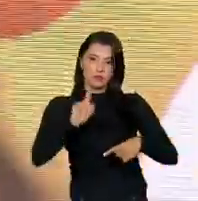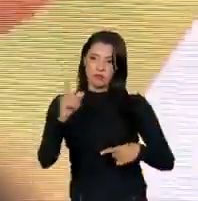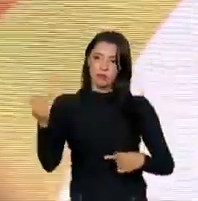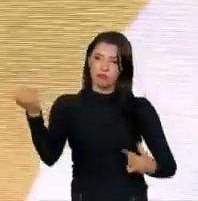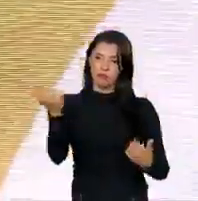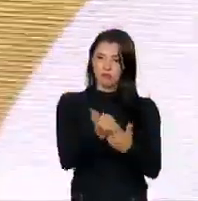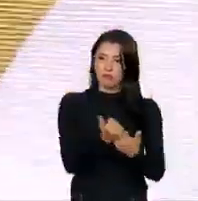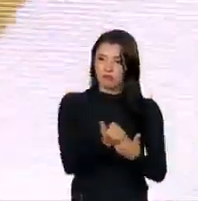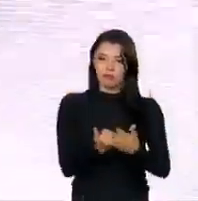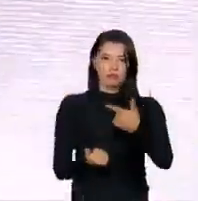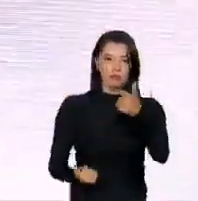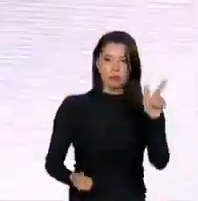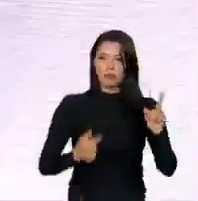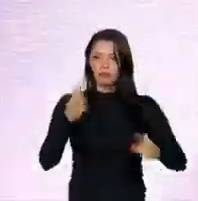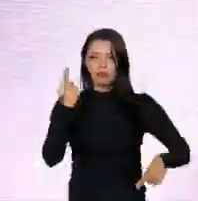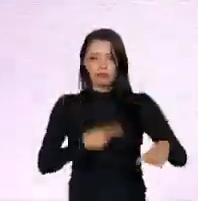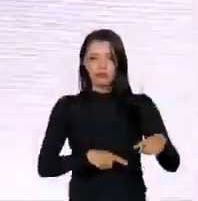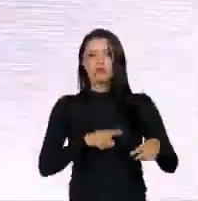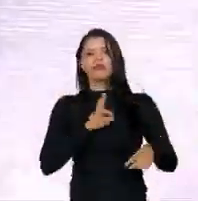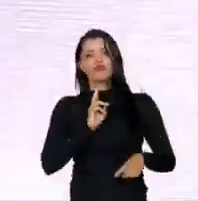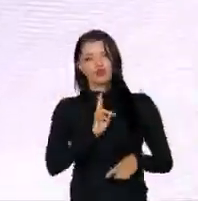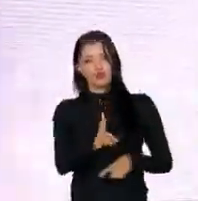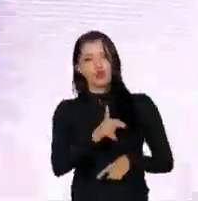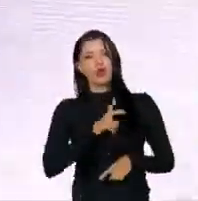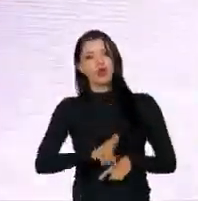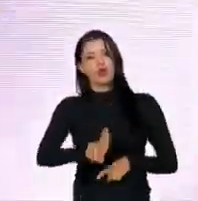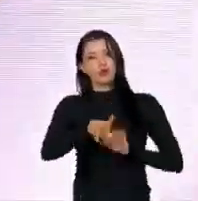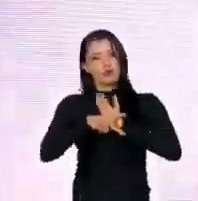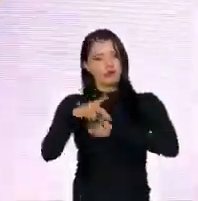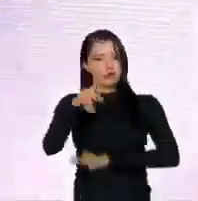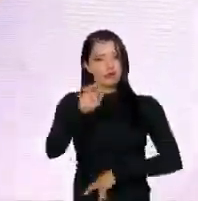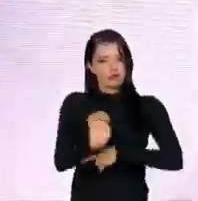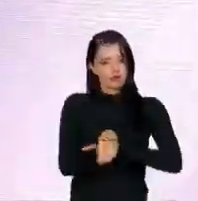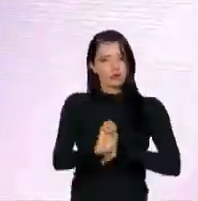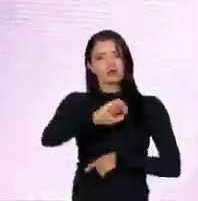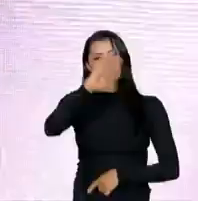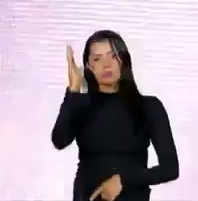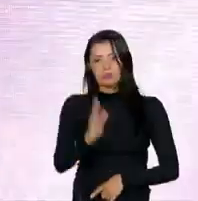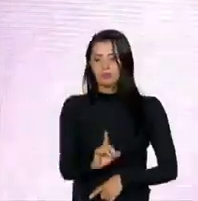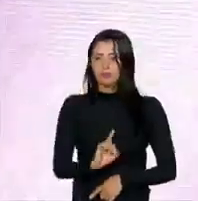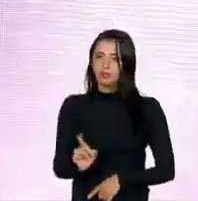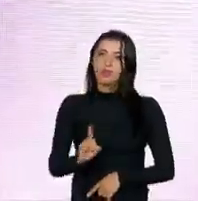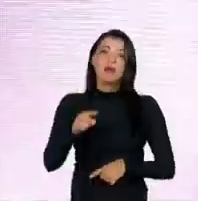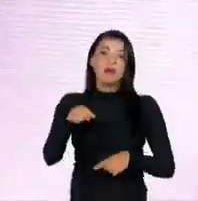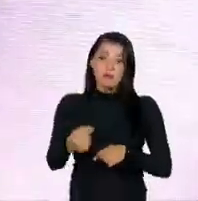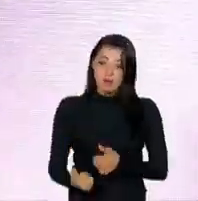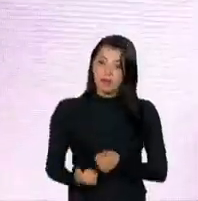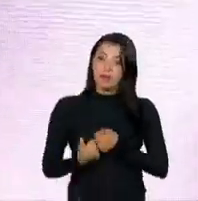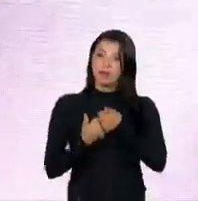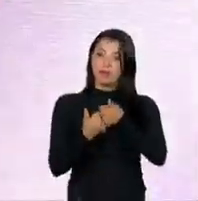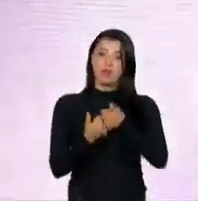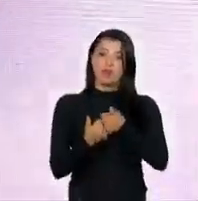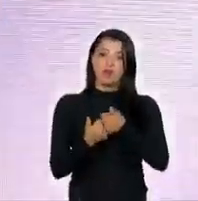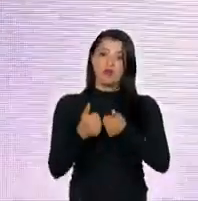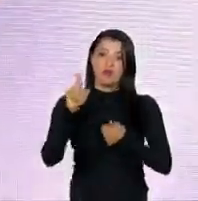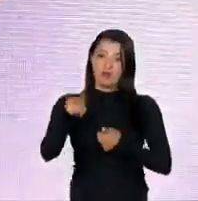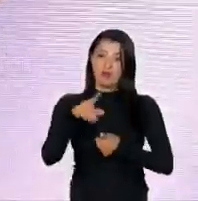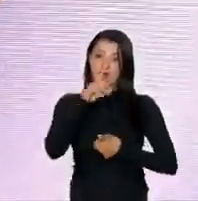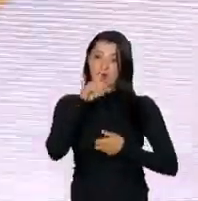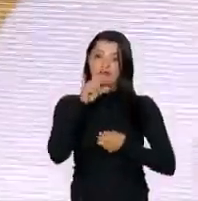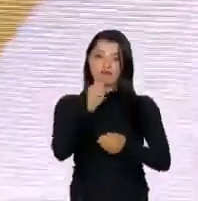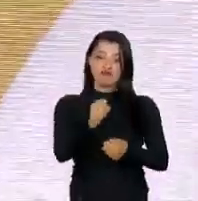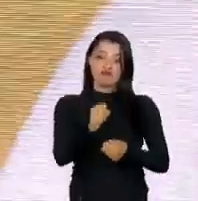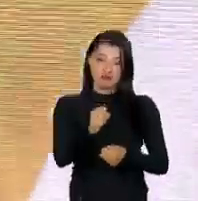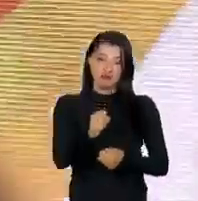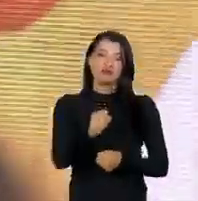substituir nenhuma política já implementada pelos estados brasileiros, é para apoiar, é para